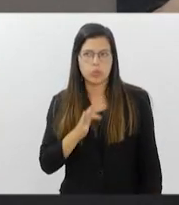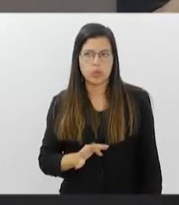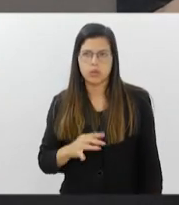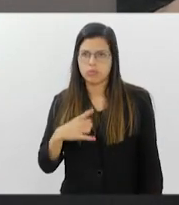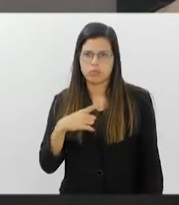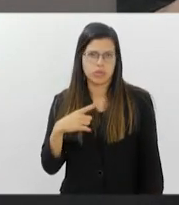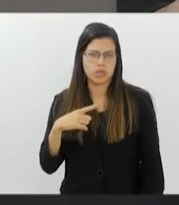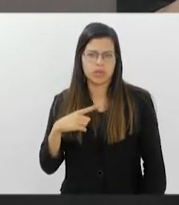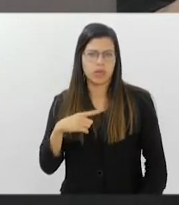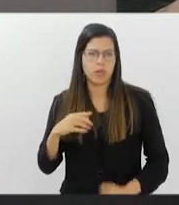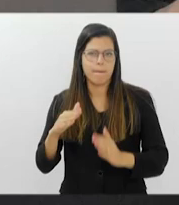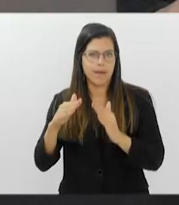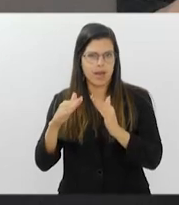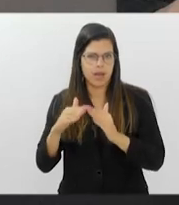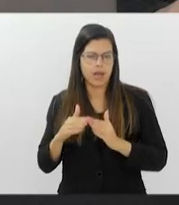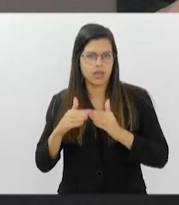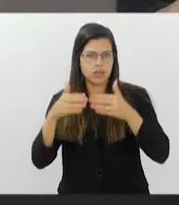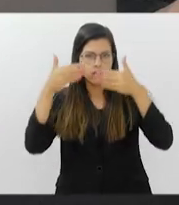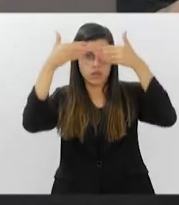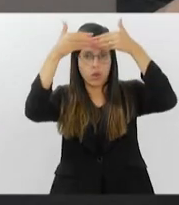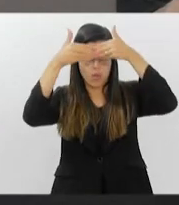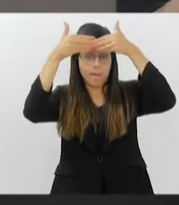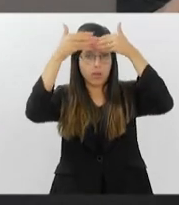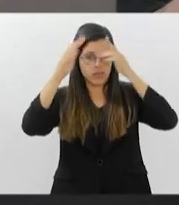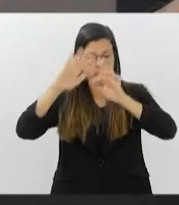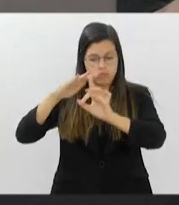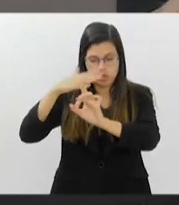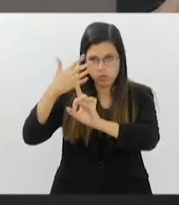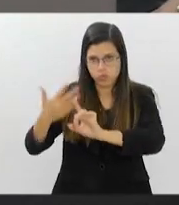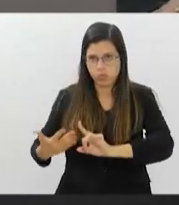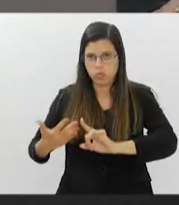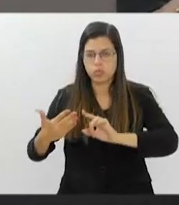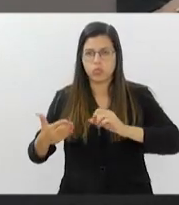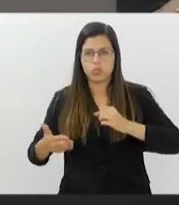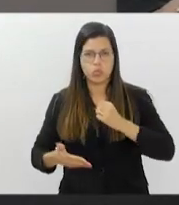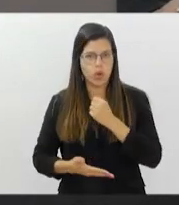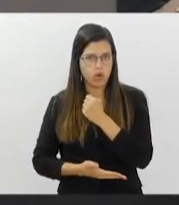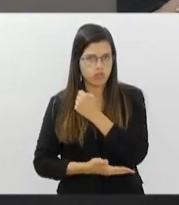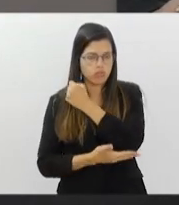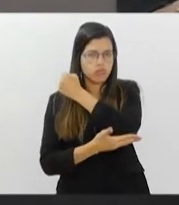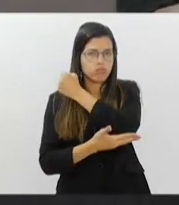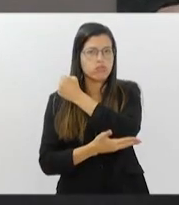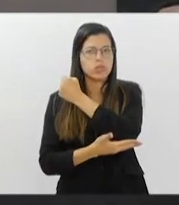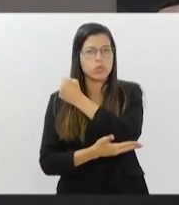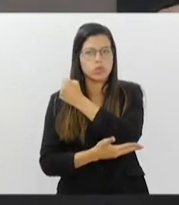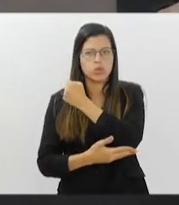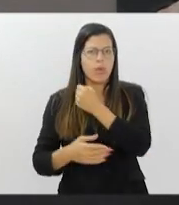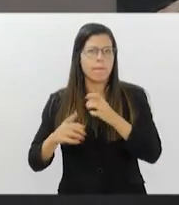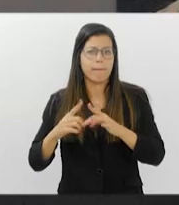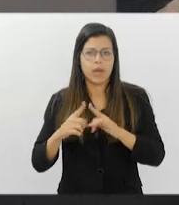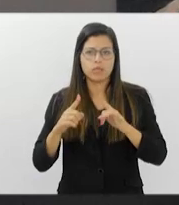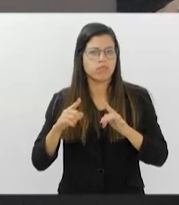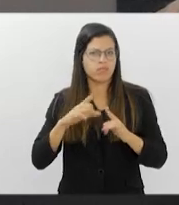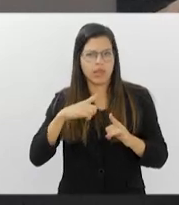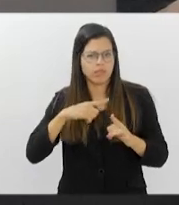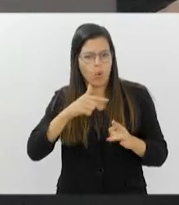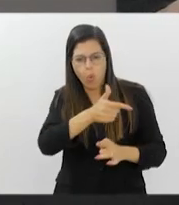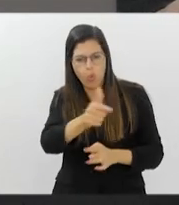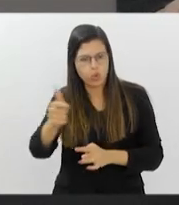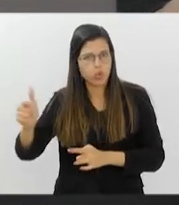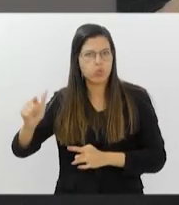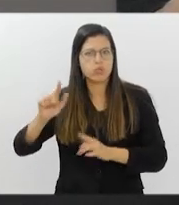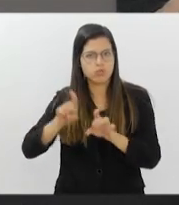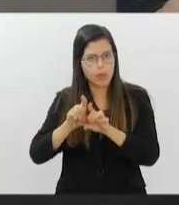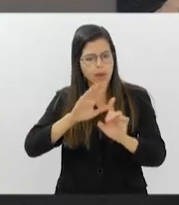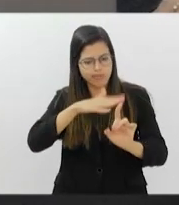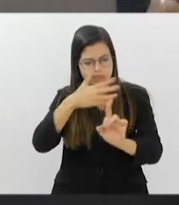Exu. Você celebra Exu, mas celebra todos os orixás, Oxalá, etc, etc.